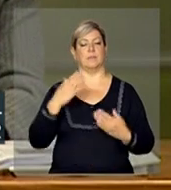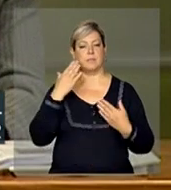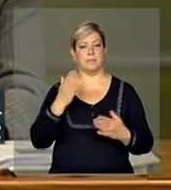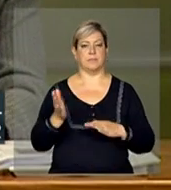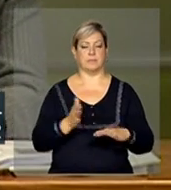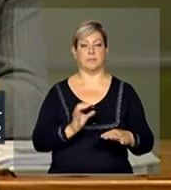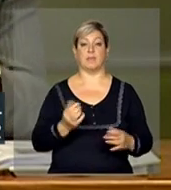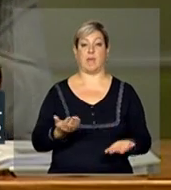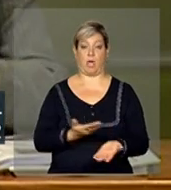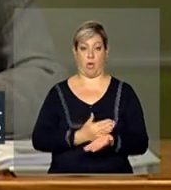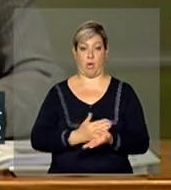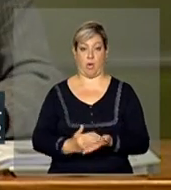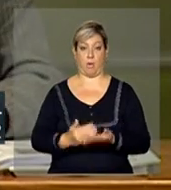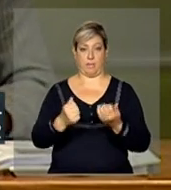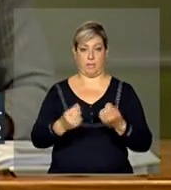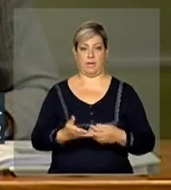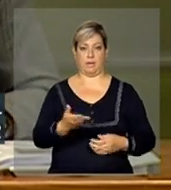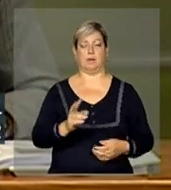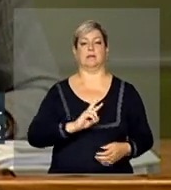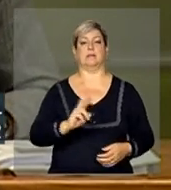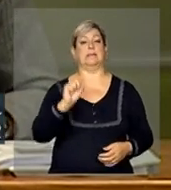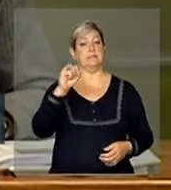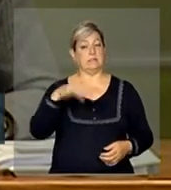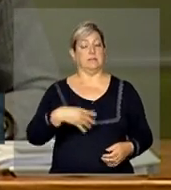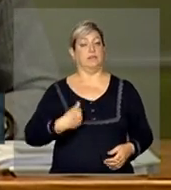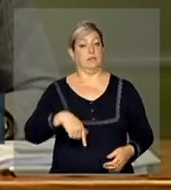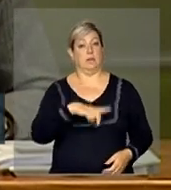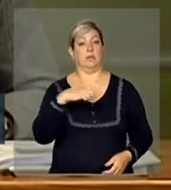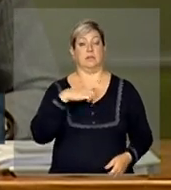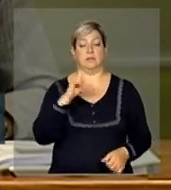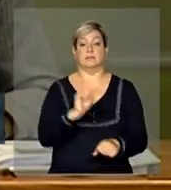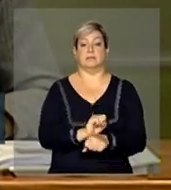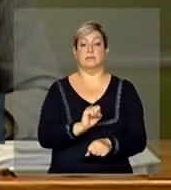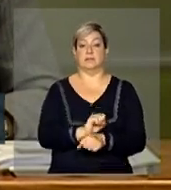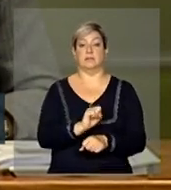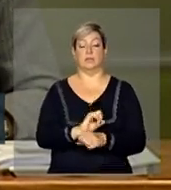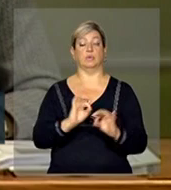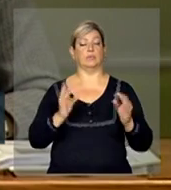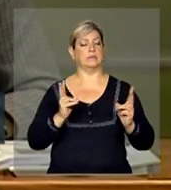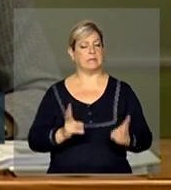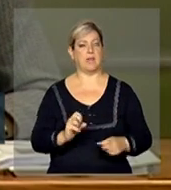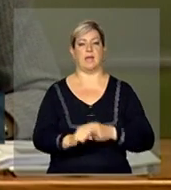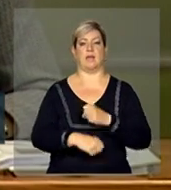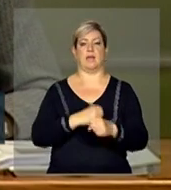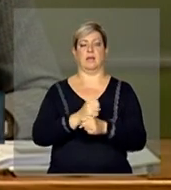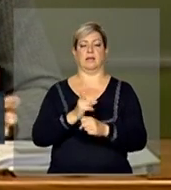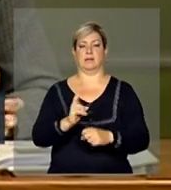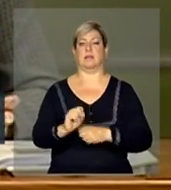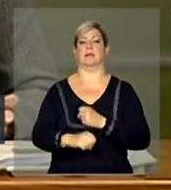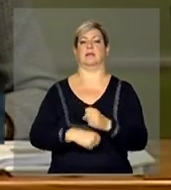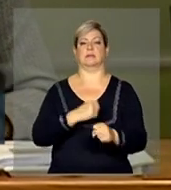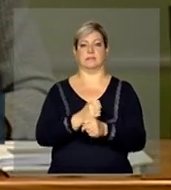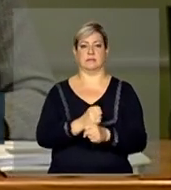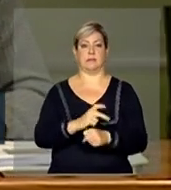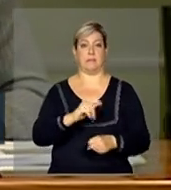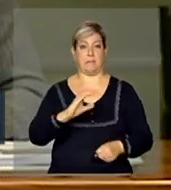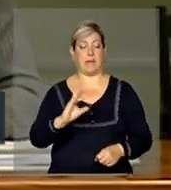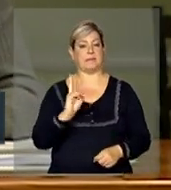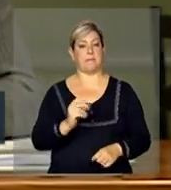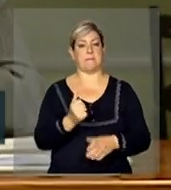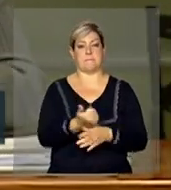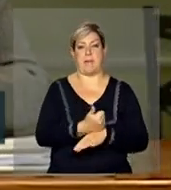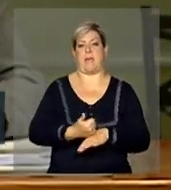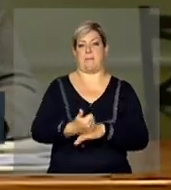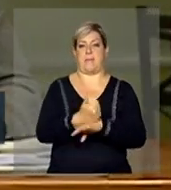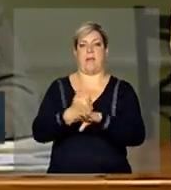fim, sim, nós temos expectativa. Todo ano o PAC é melhor que o ano anterior,